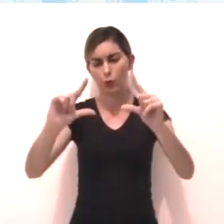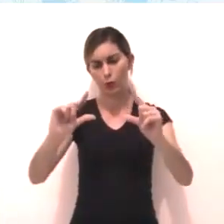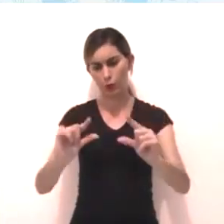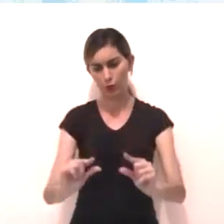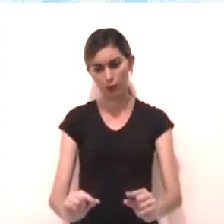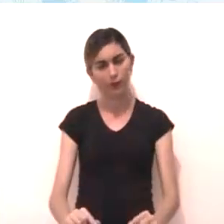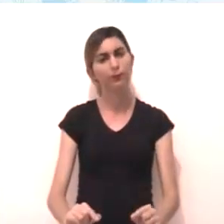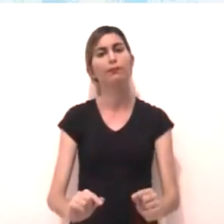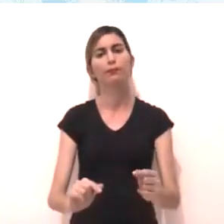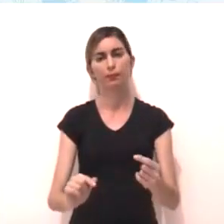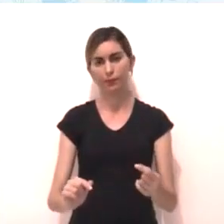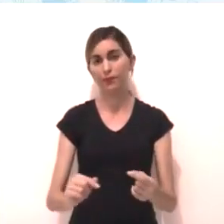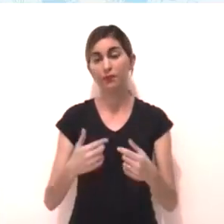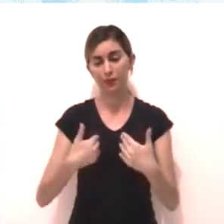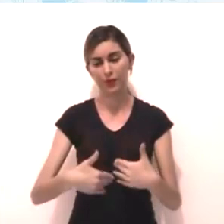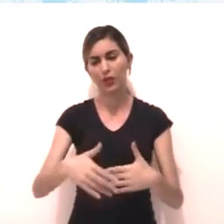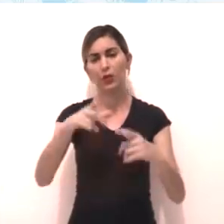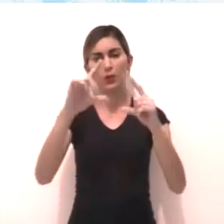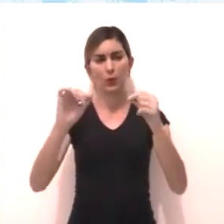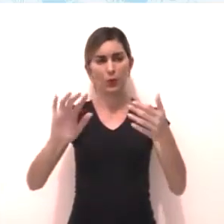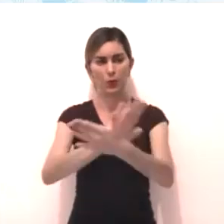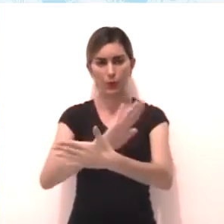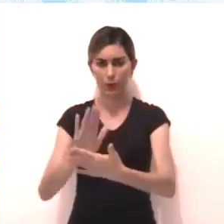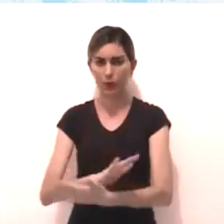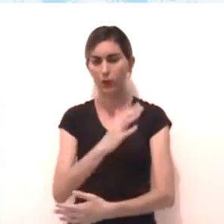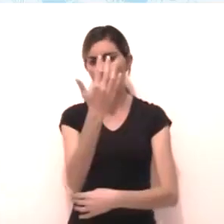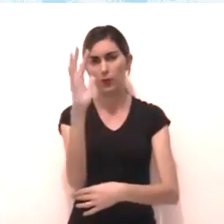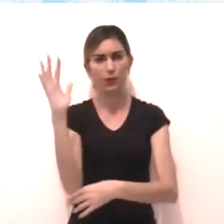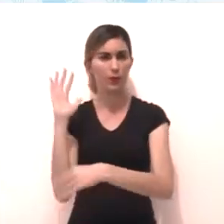floresta amazônica. E daí esse desmatamento